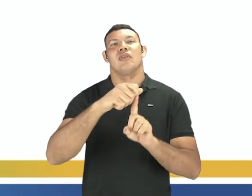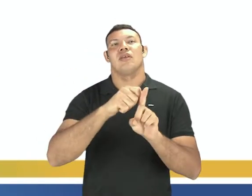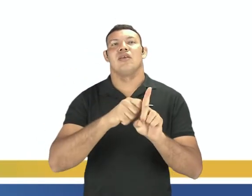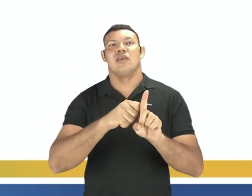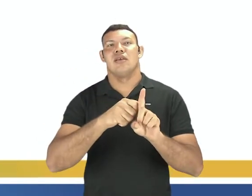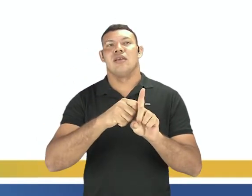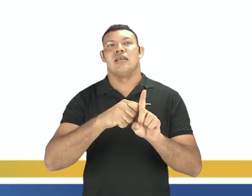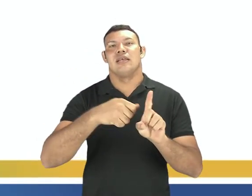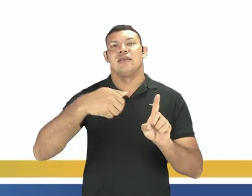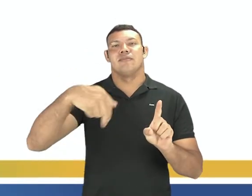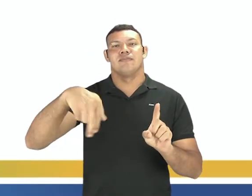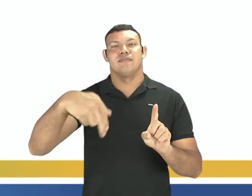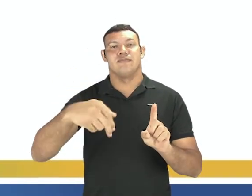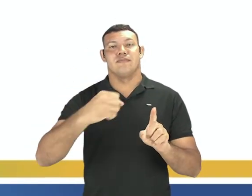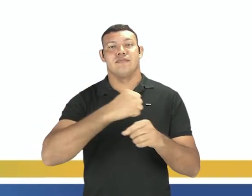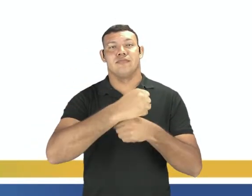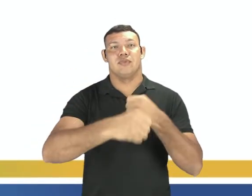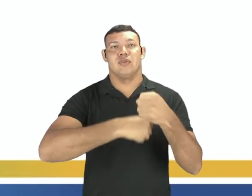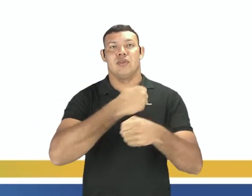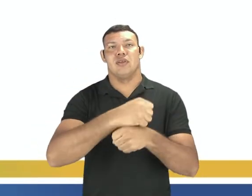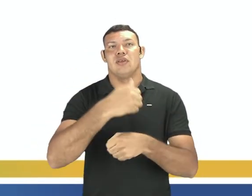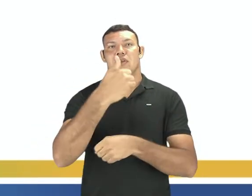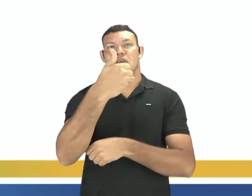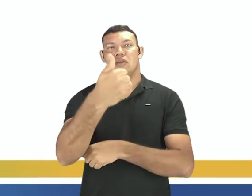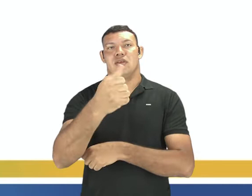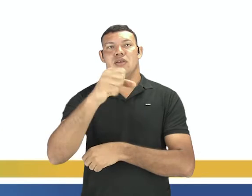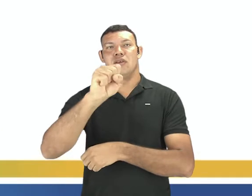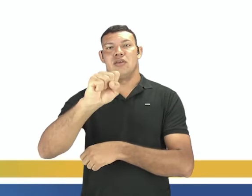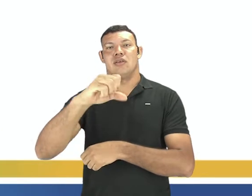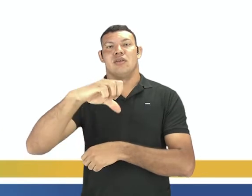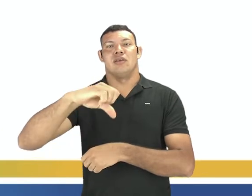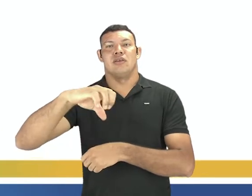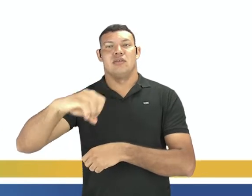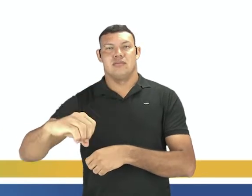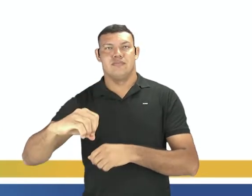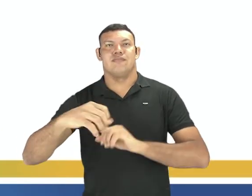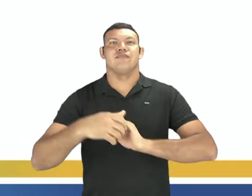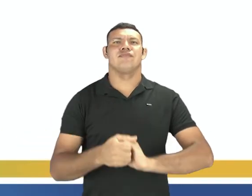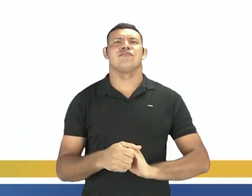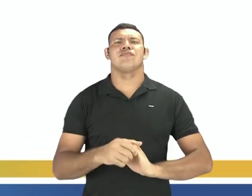1890, né? E aí nós temos a Primeira Constituinte, então, né? O